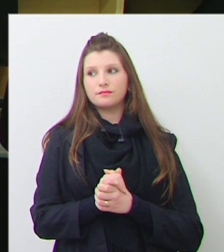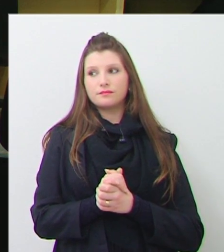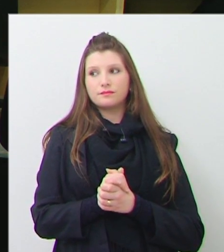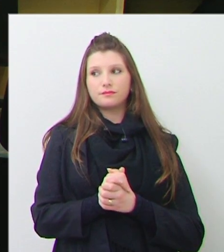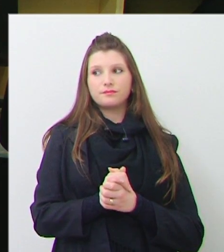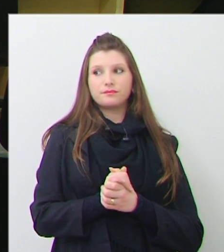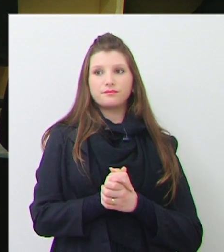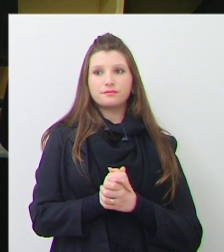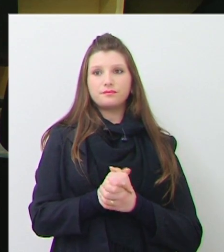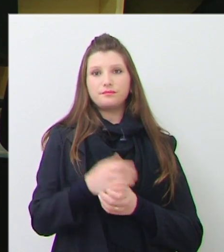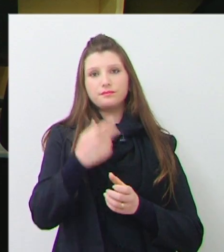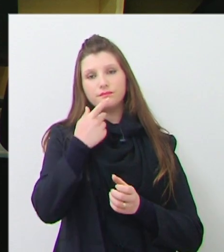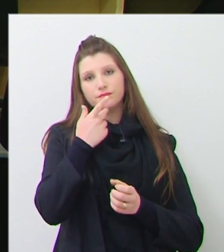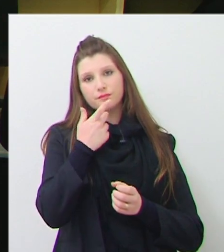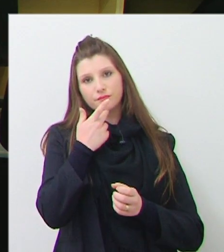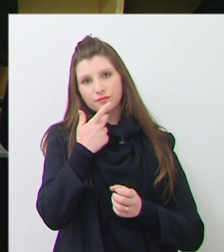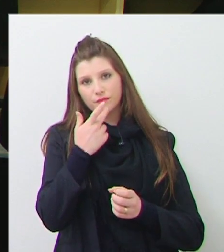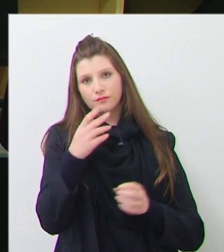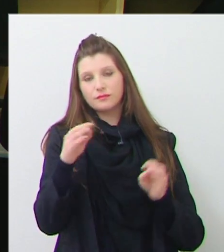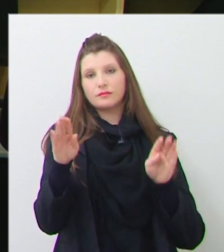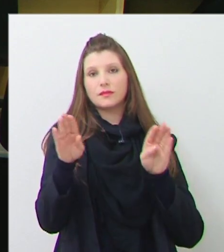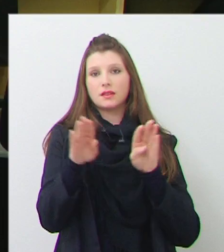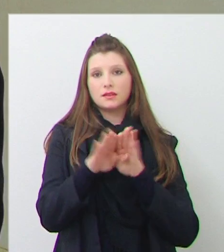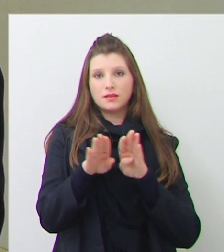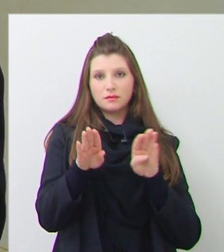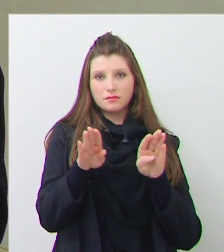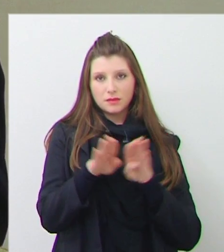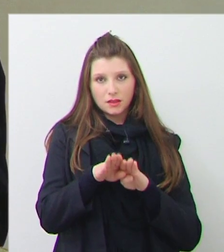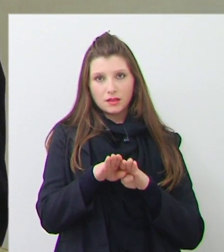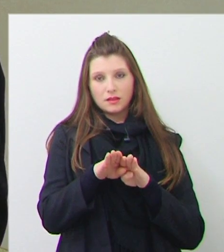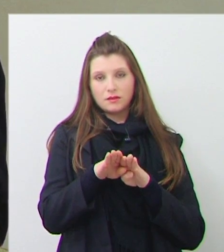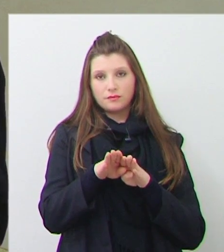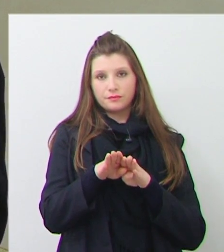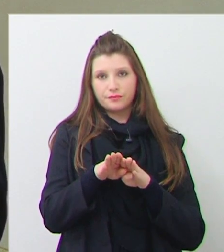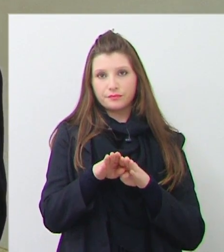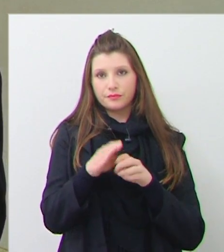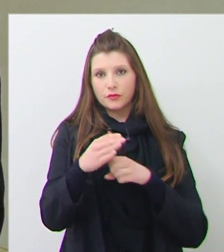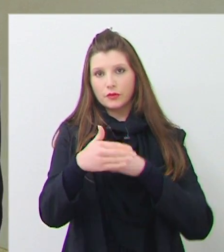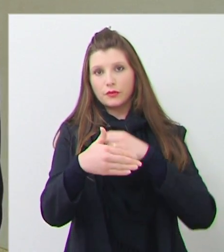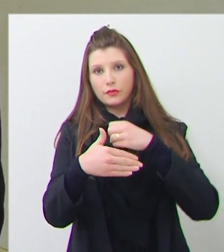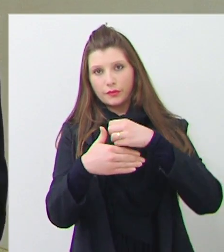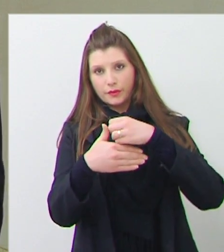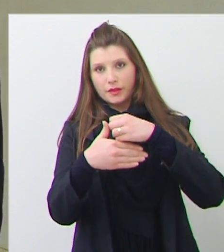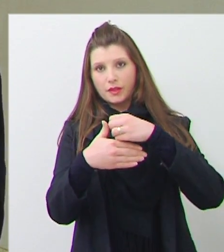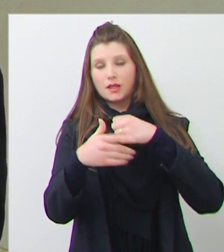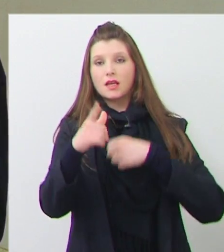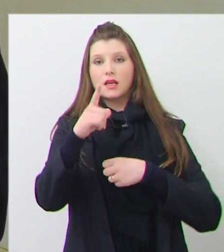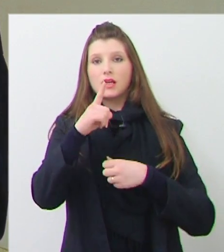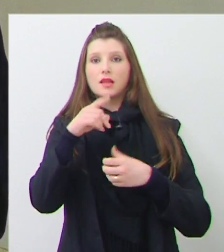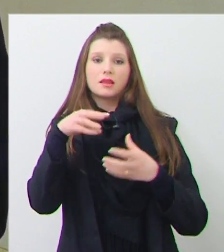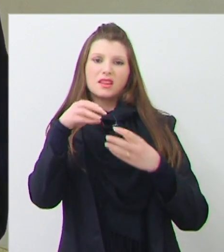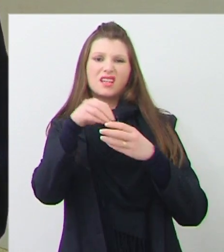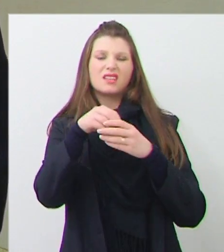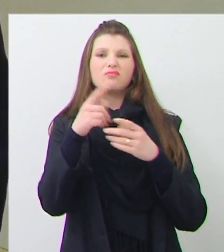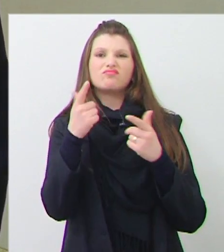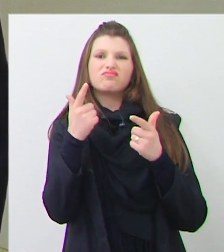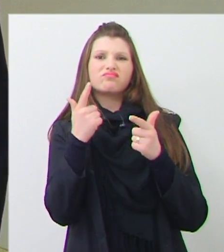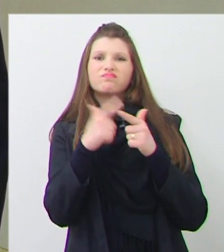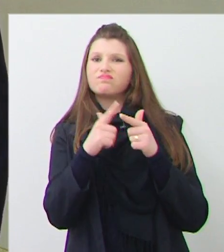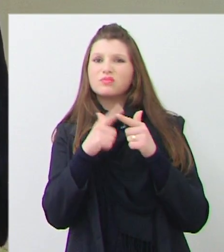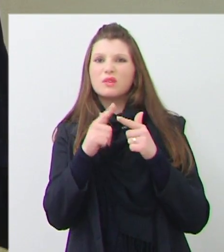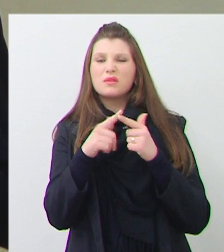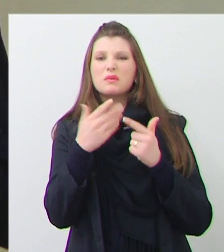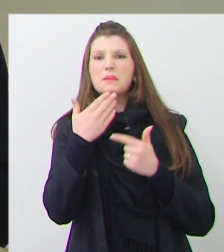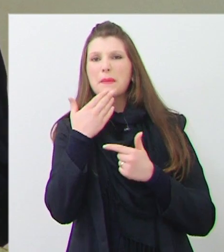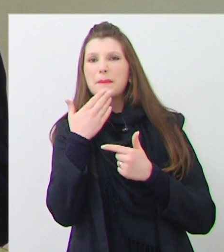Dizer para os senhores que a universidade, dentro de toda a situação, solicitou ao